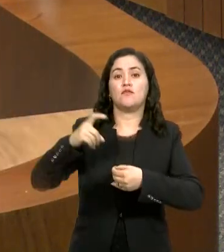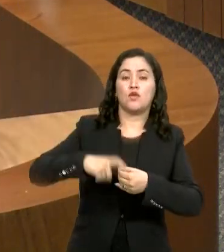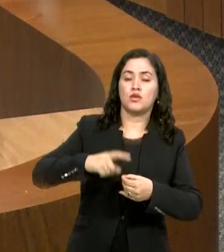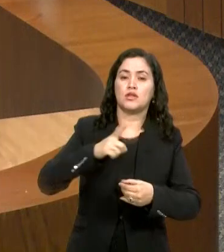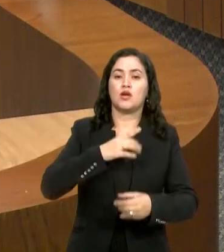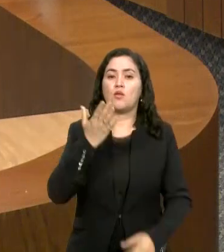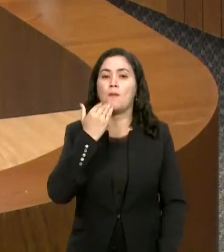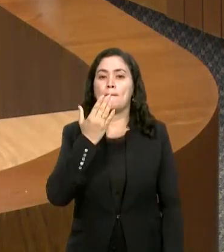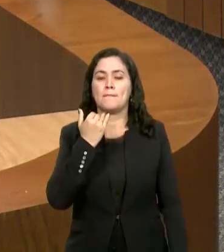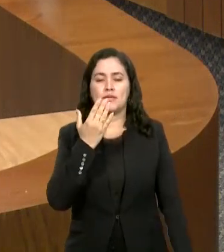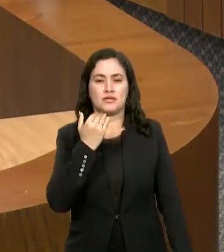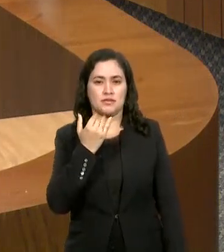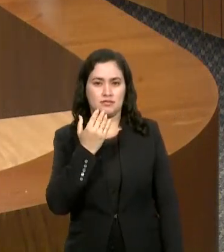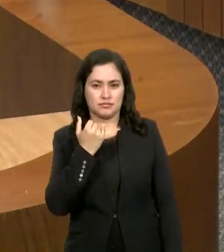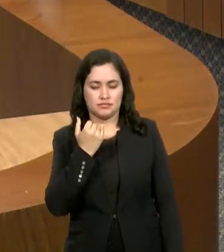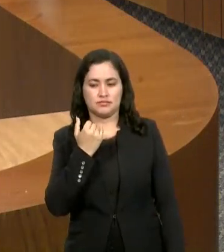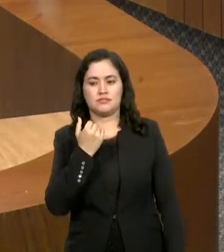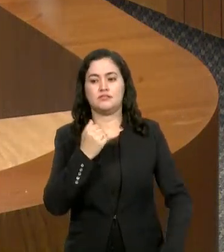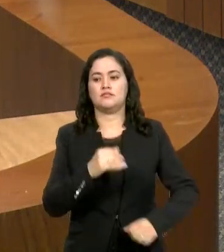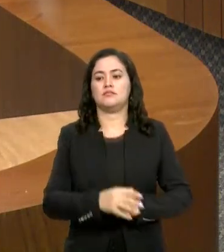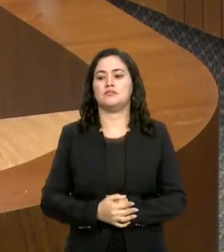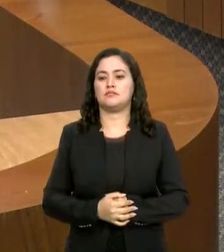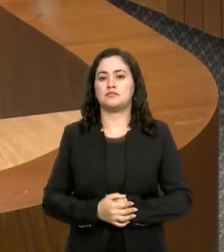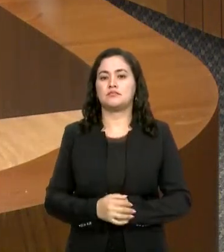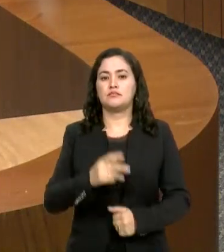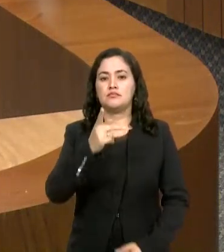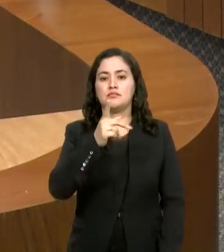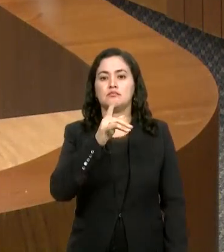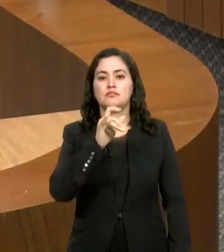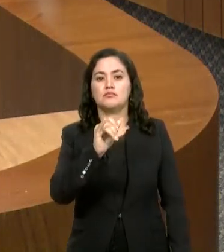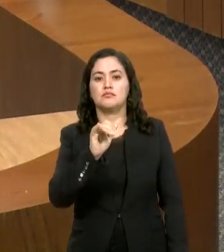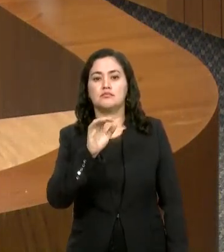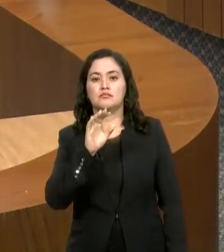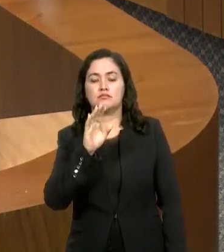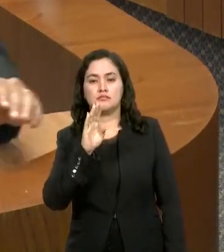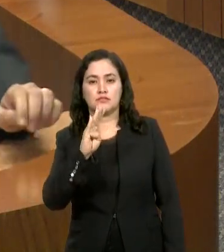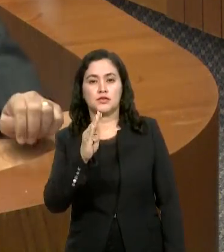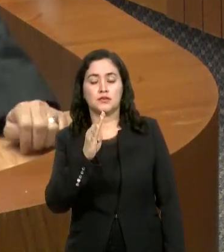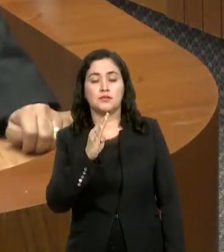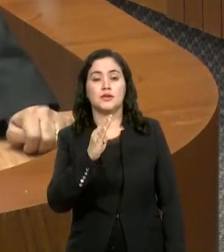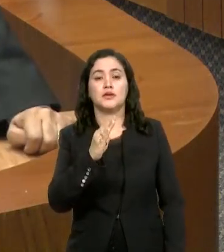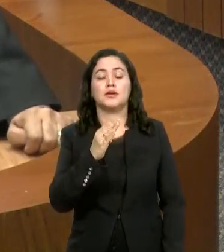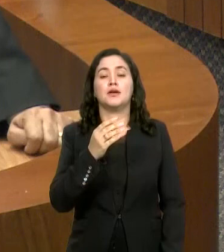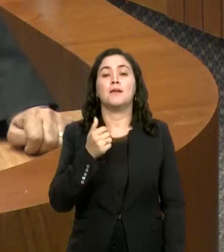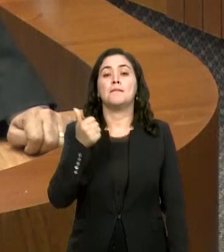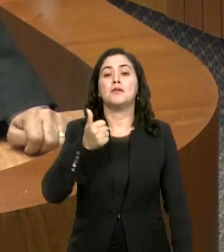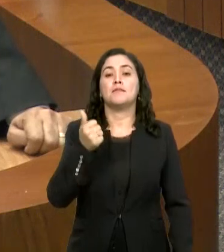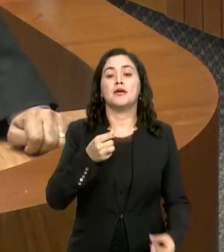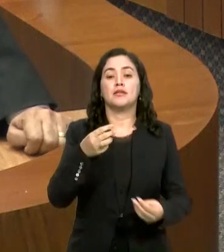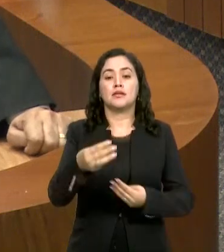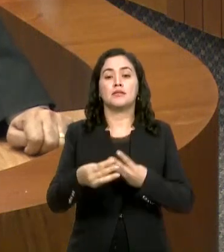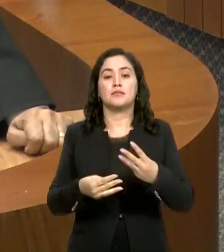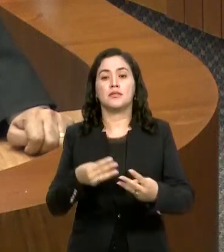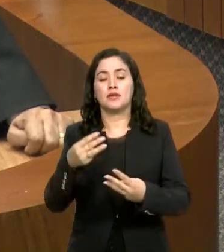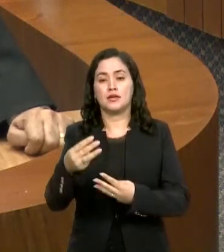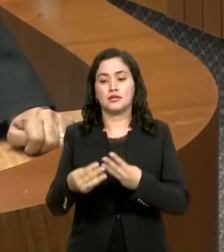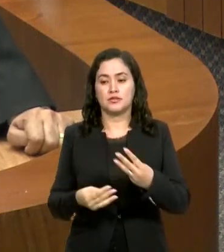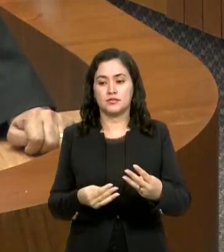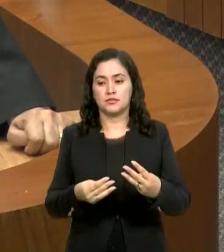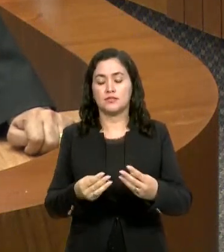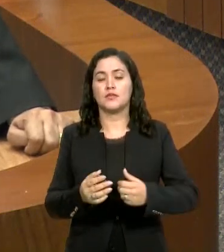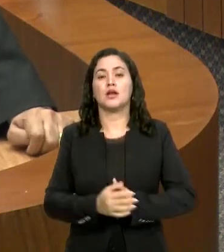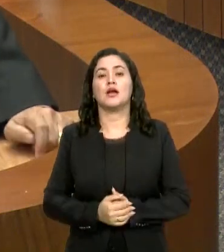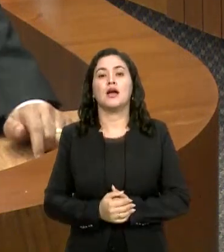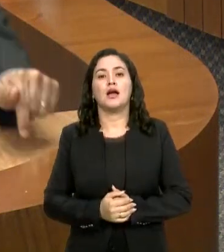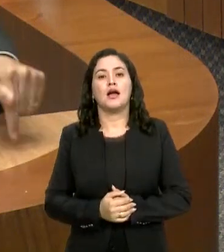O resultado do PIB no primeiro semestre, no primeiro trimestre, na verdade, 1,9% de alta. Ninguém dizia que a gente ia